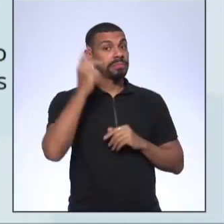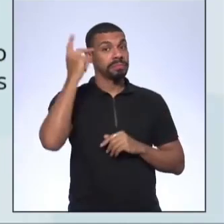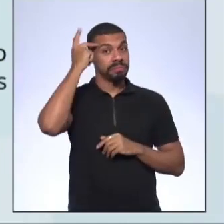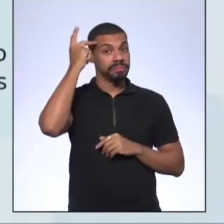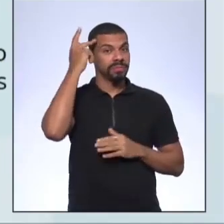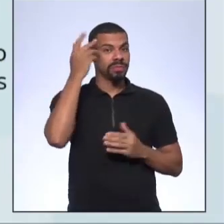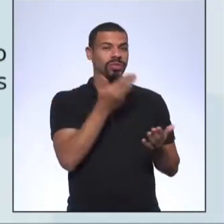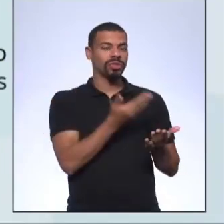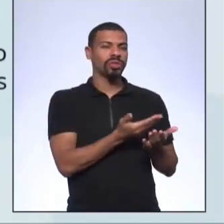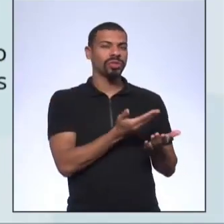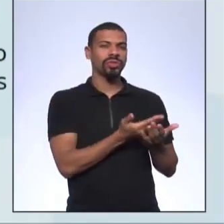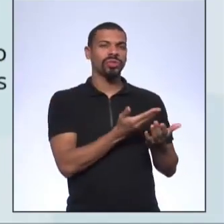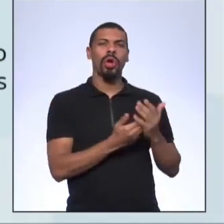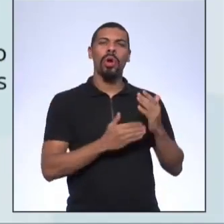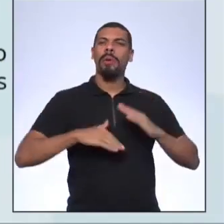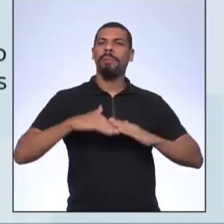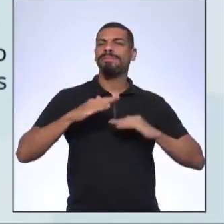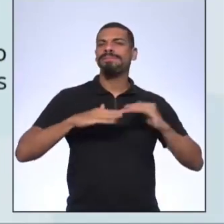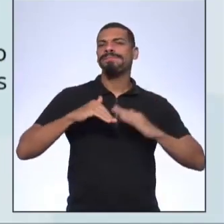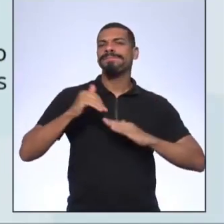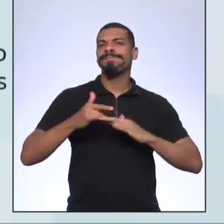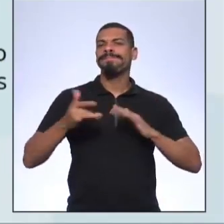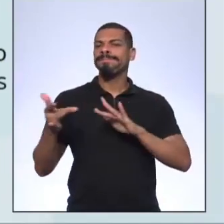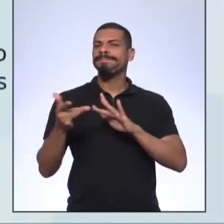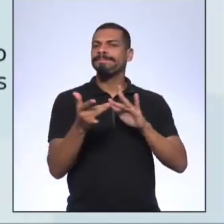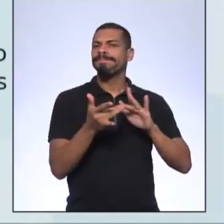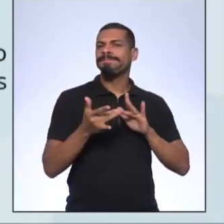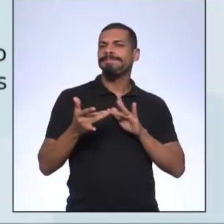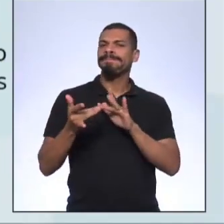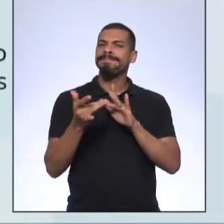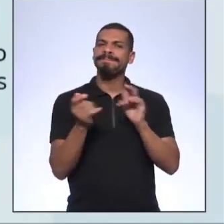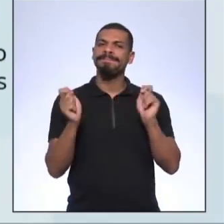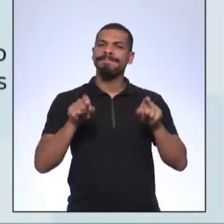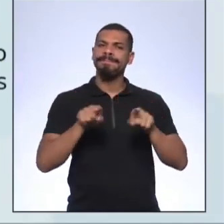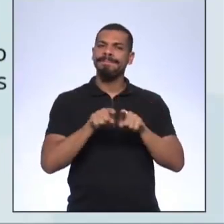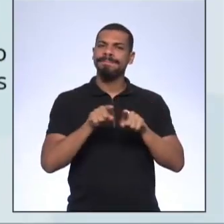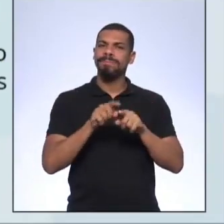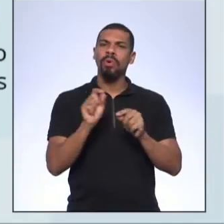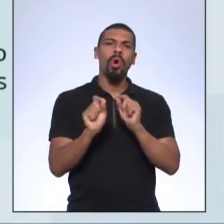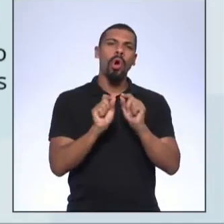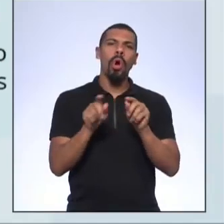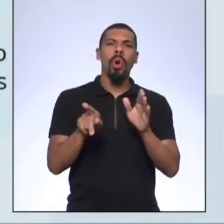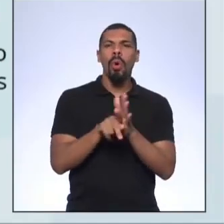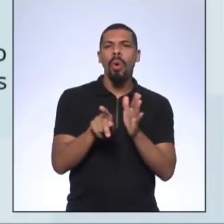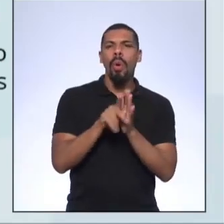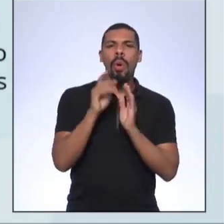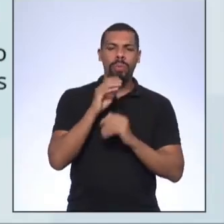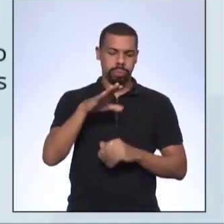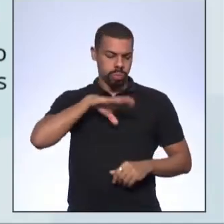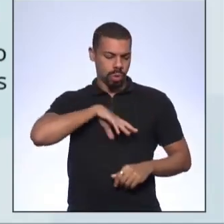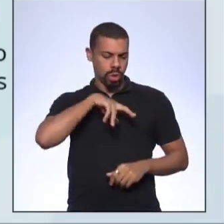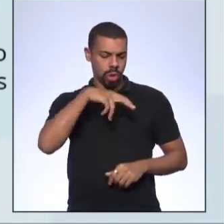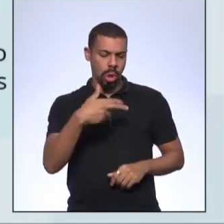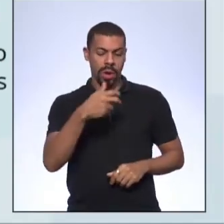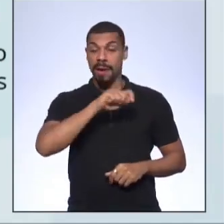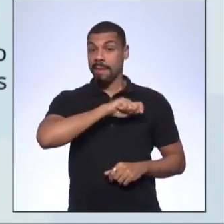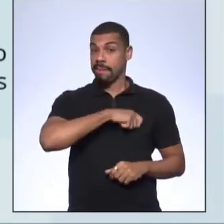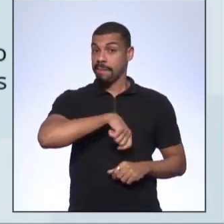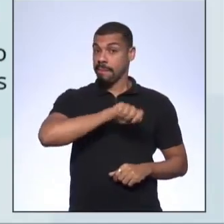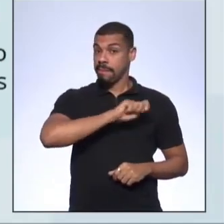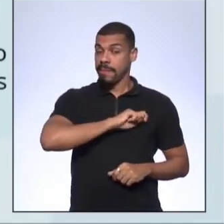vamos trabalhar hoje é estabelecer as relações entre as formas de colonização portuguesa, espanhola e